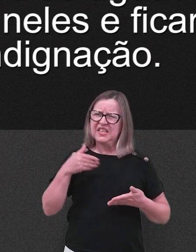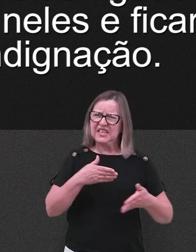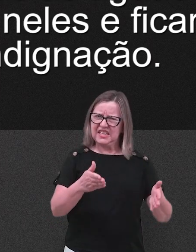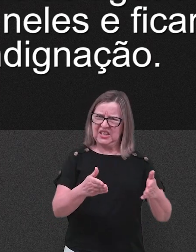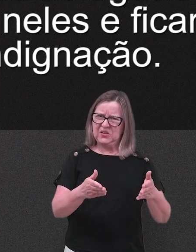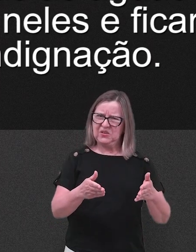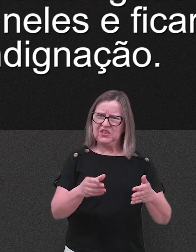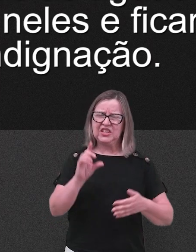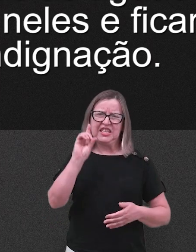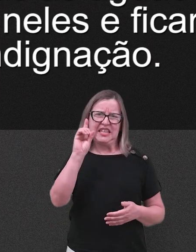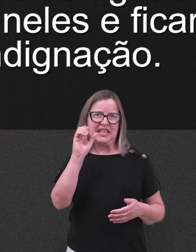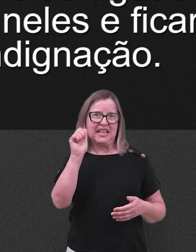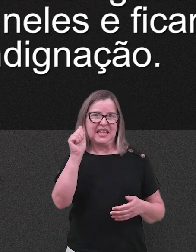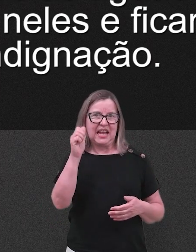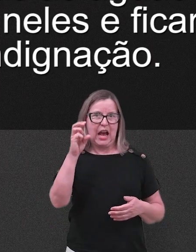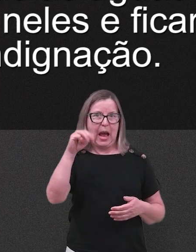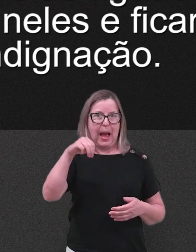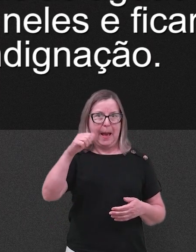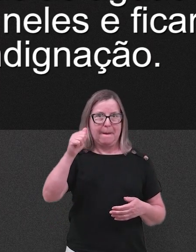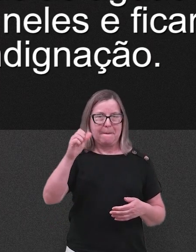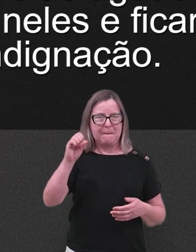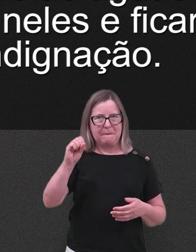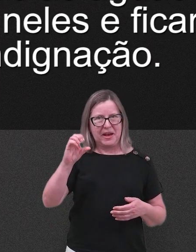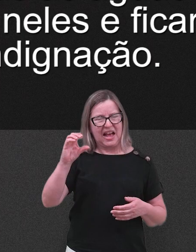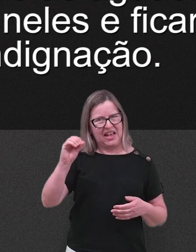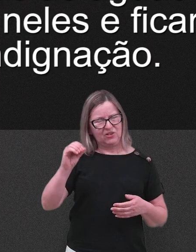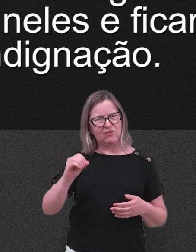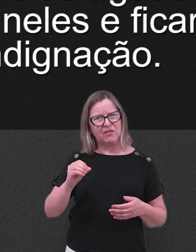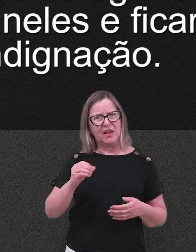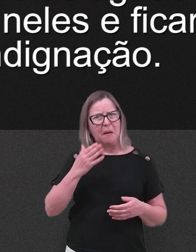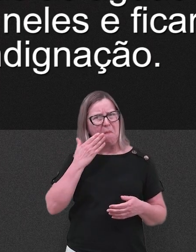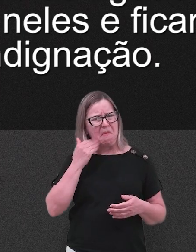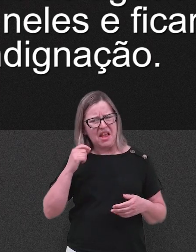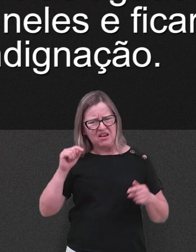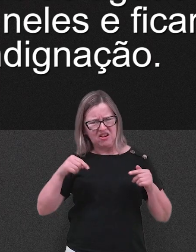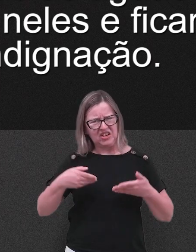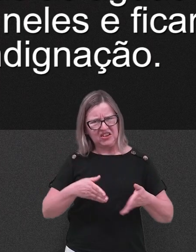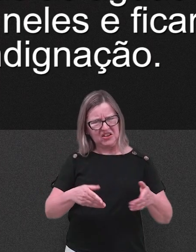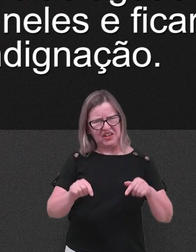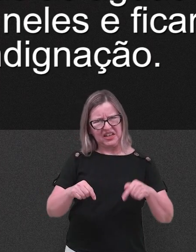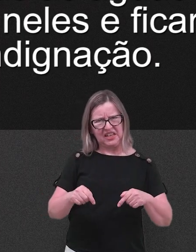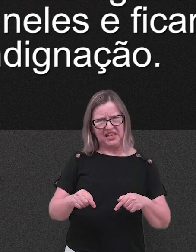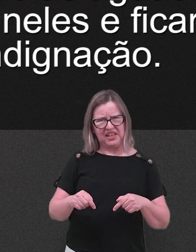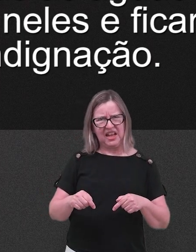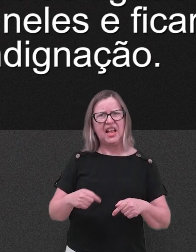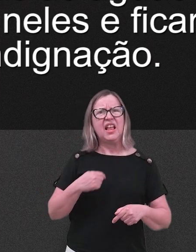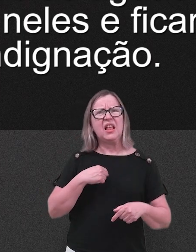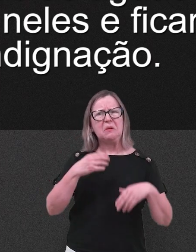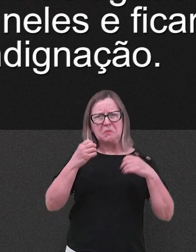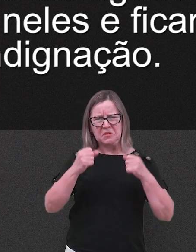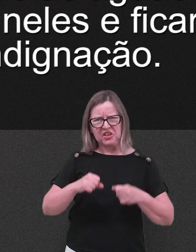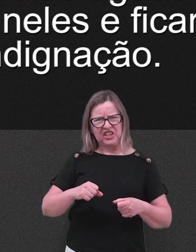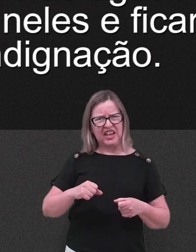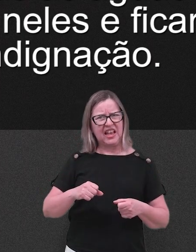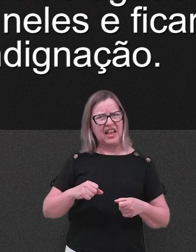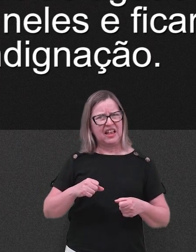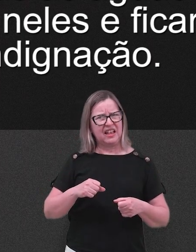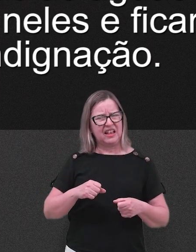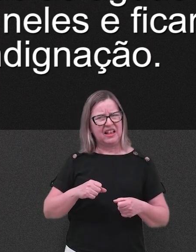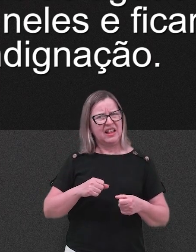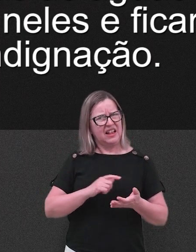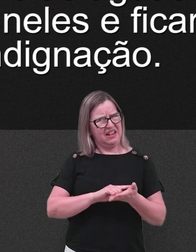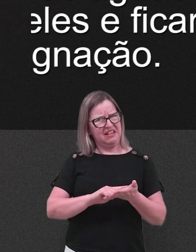que todas as águas de Israel? Não poderia eu lavar-me neles e ficar limpo? E voltou-se e foi